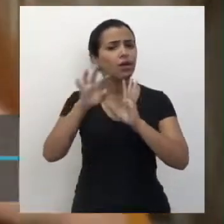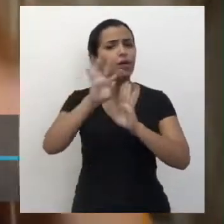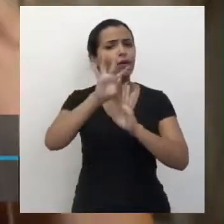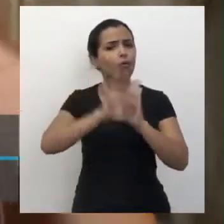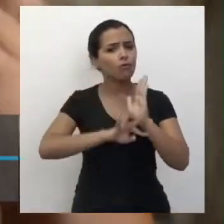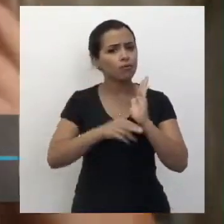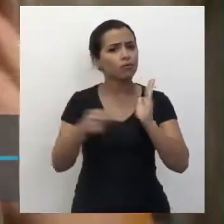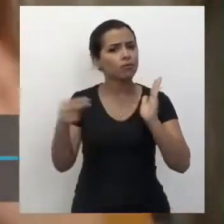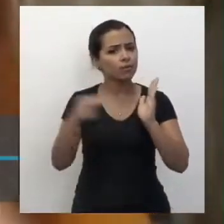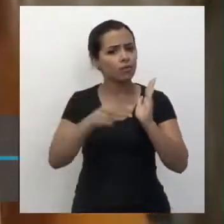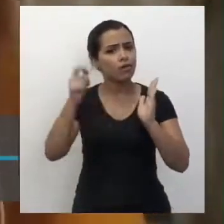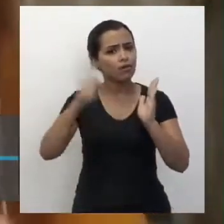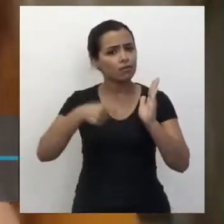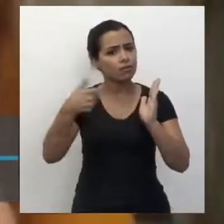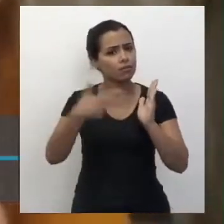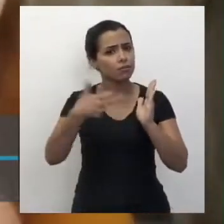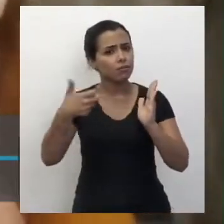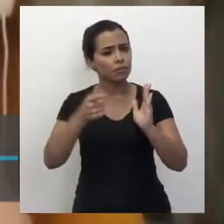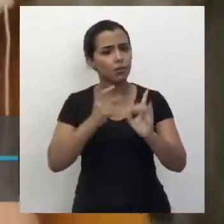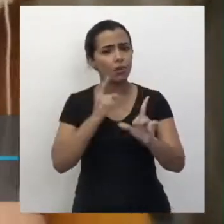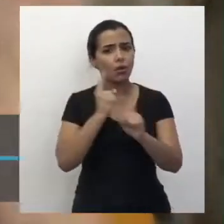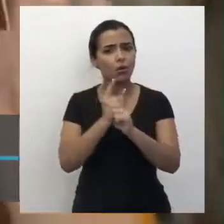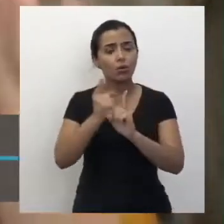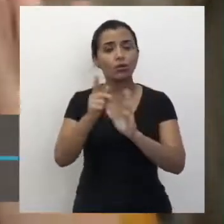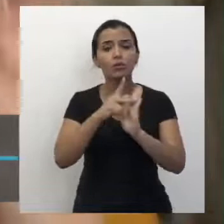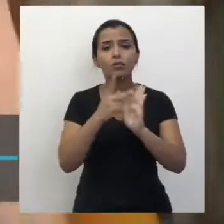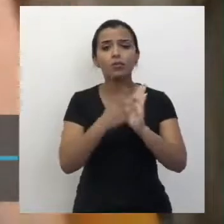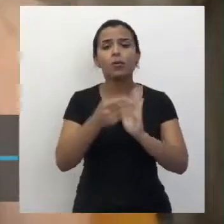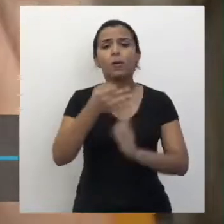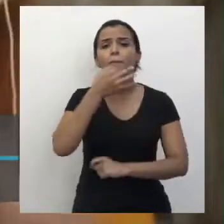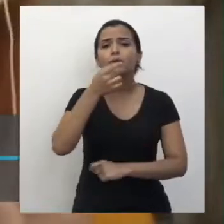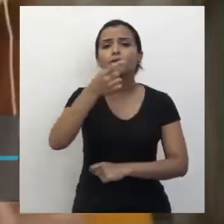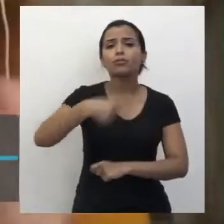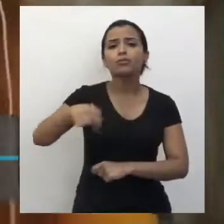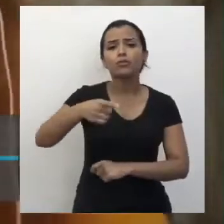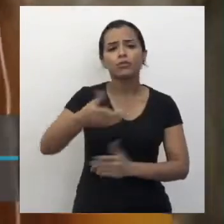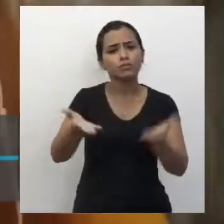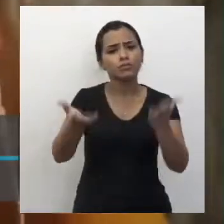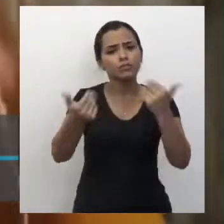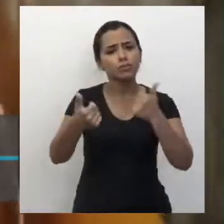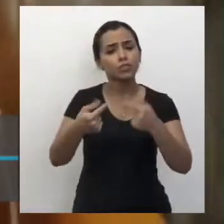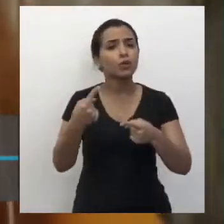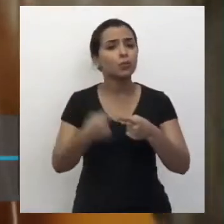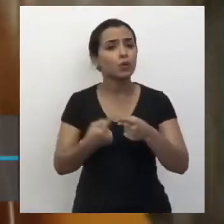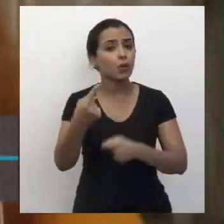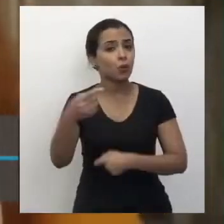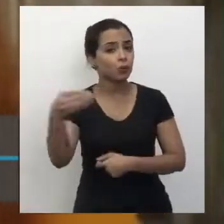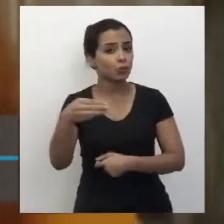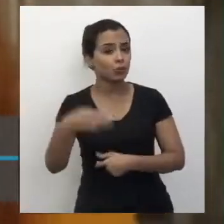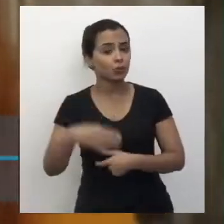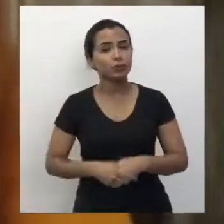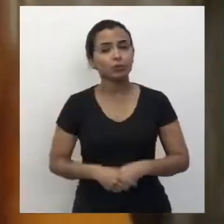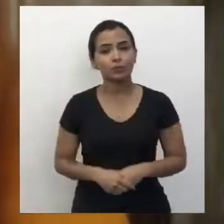Que podemos encontrar nesse poema. O que vocês acham e por quê, pessoal? Um minutinho.